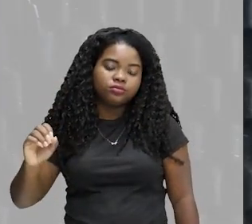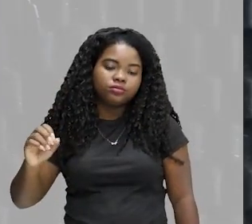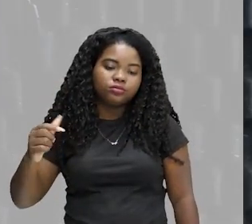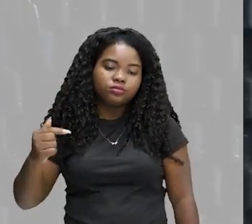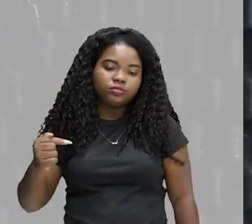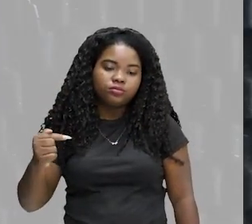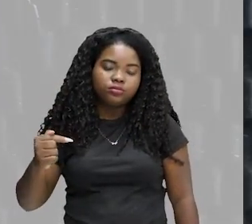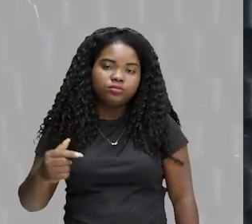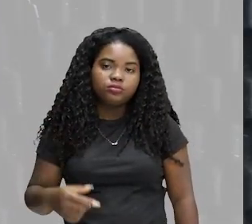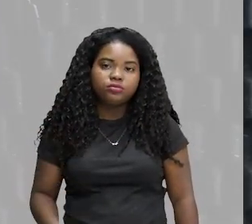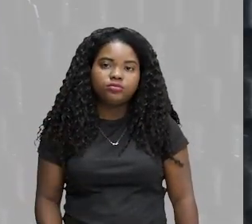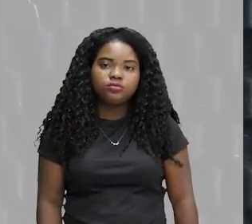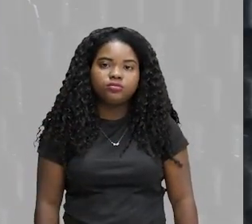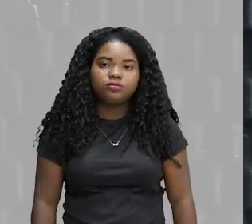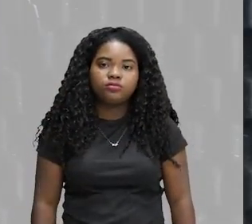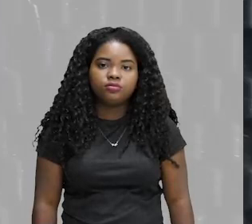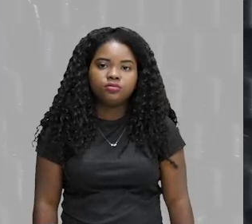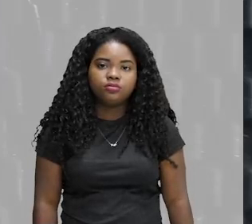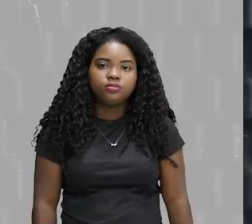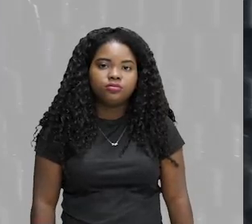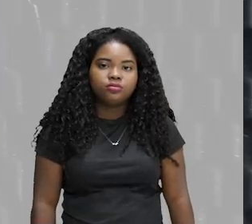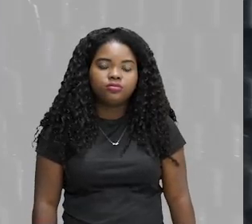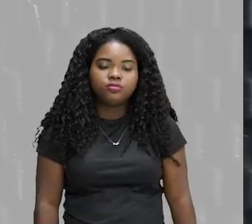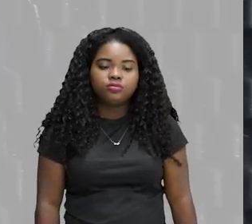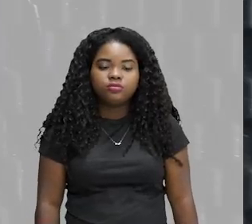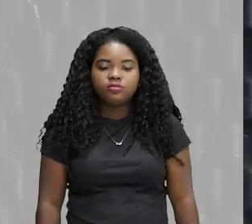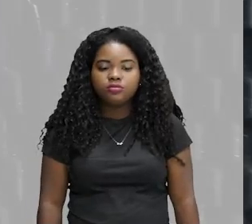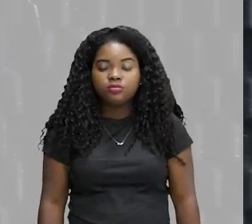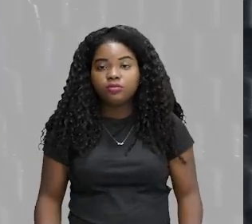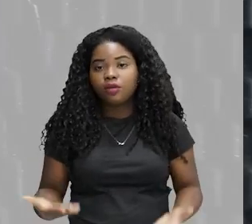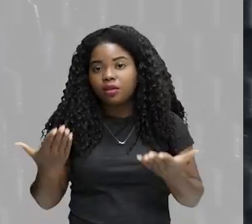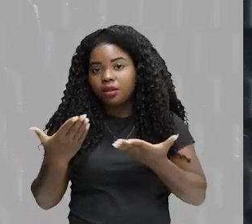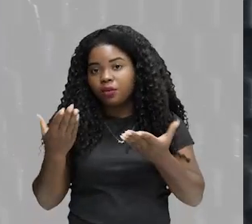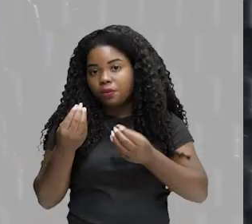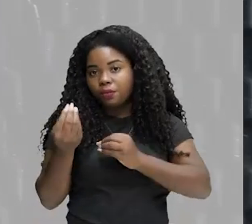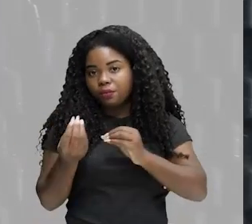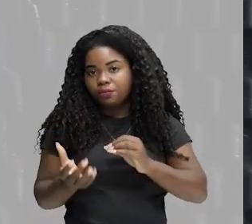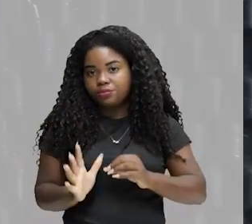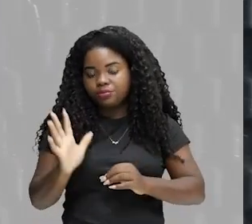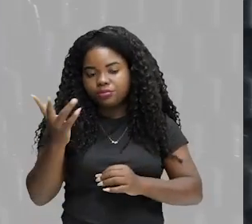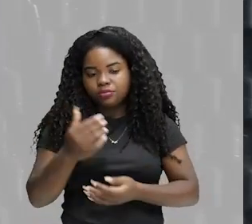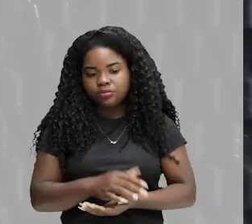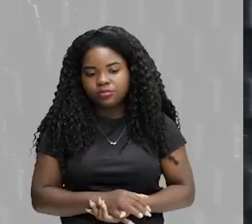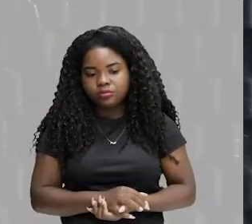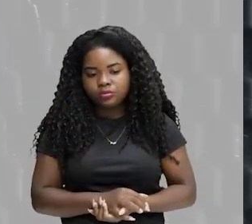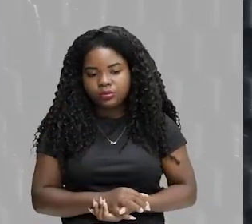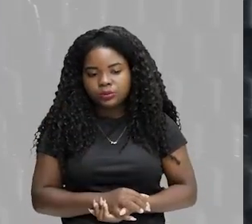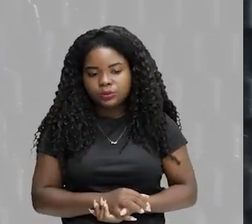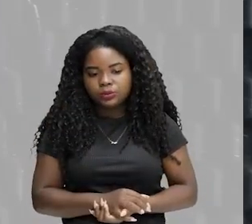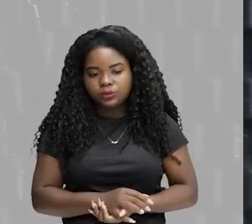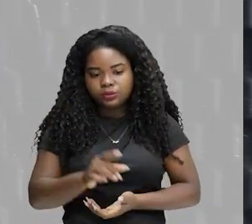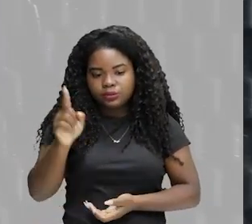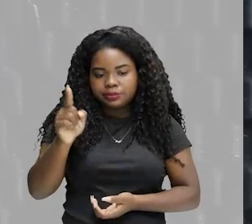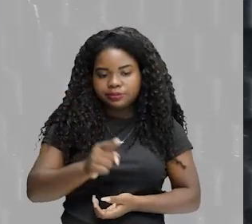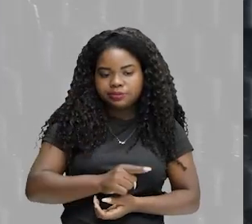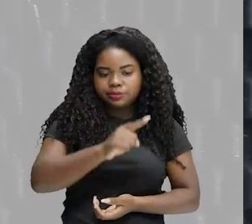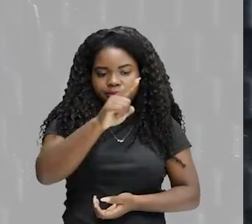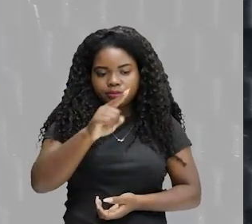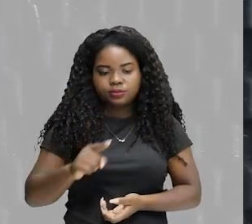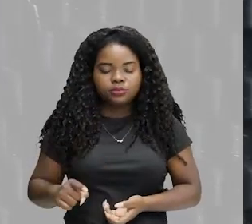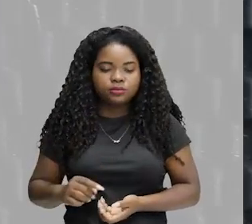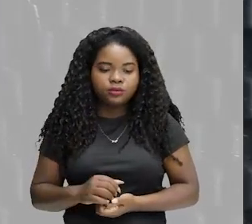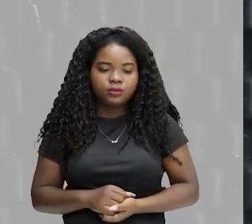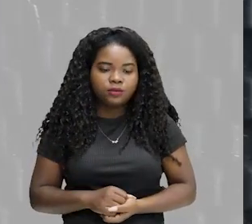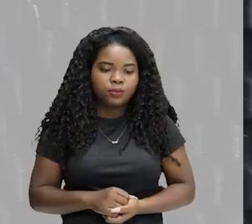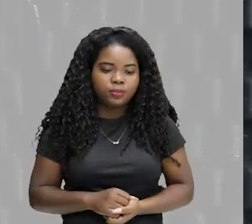a B sobre 10 elevado a menos 7. E agora, o que eu vou fazer? Produto dos meios igual a produto dos